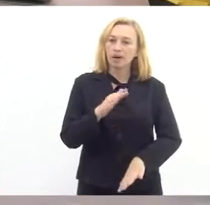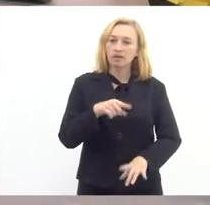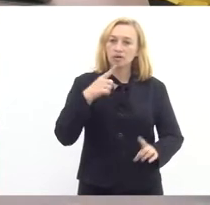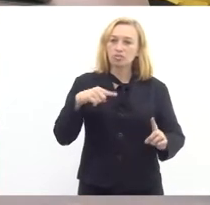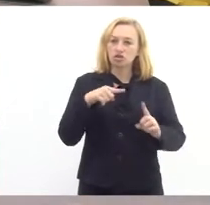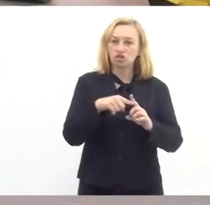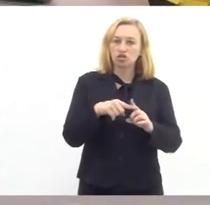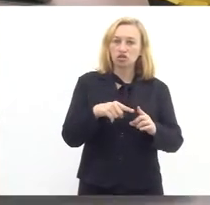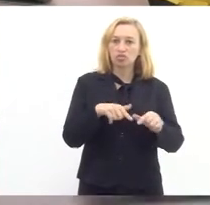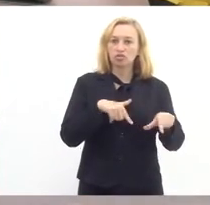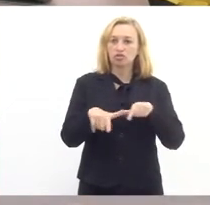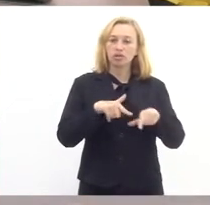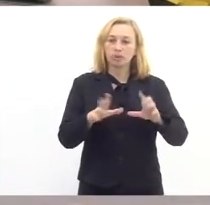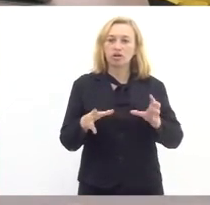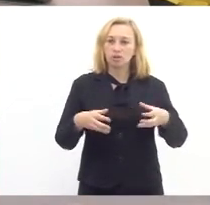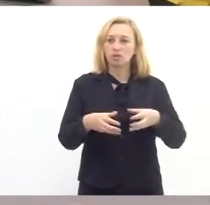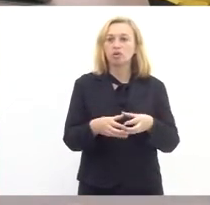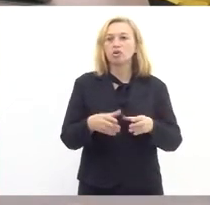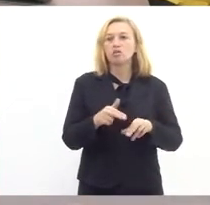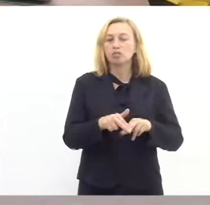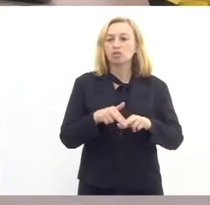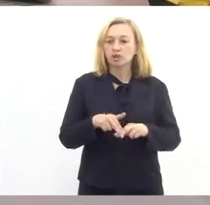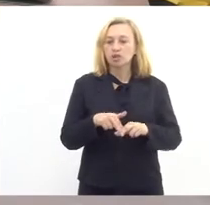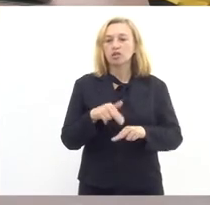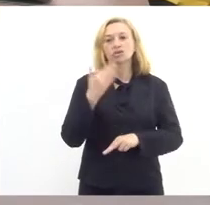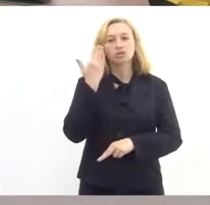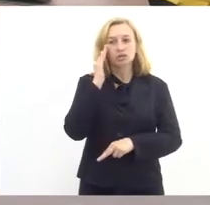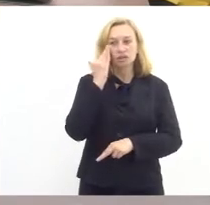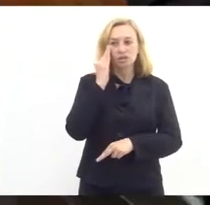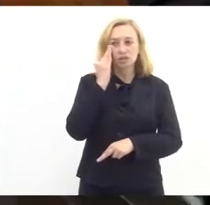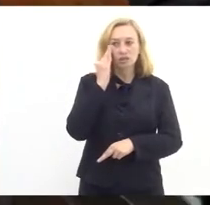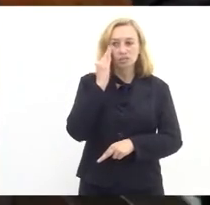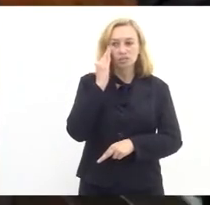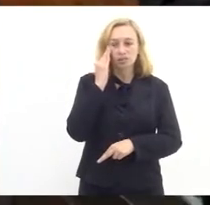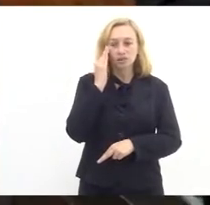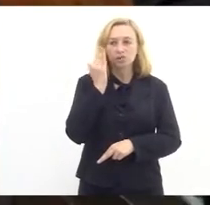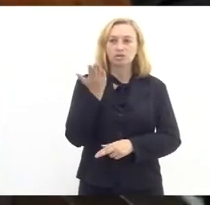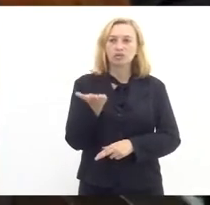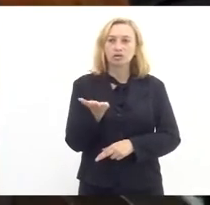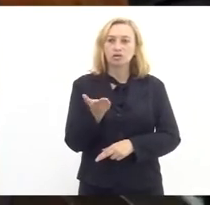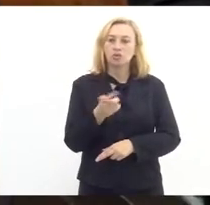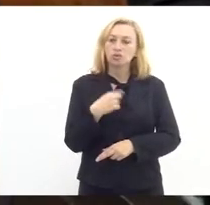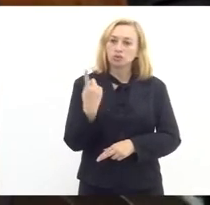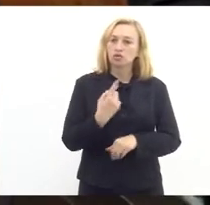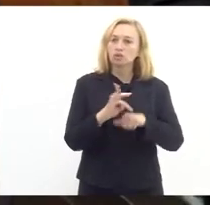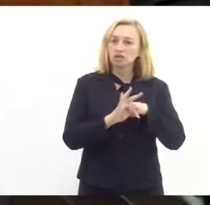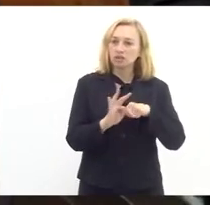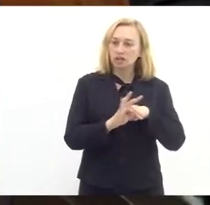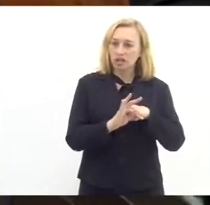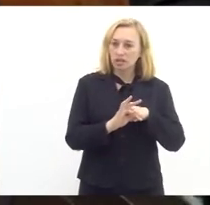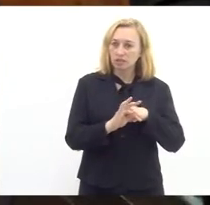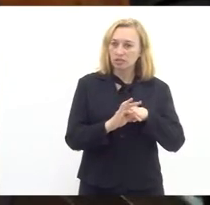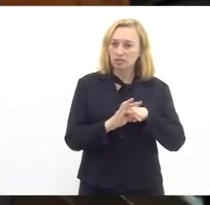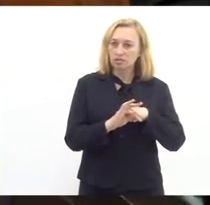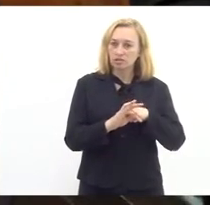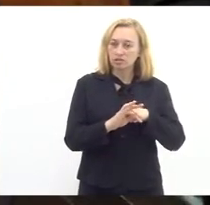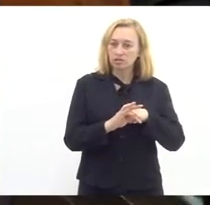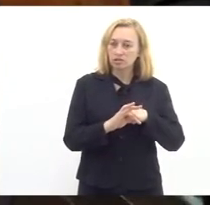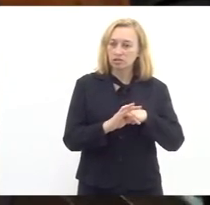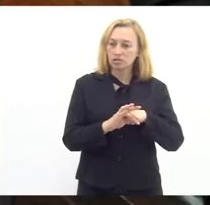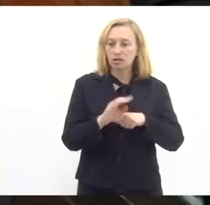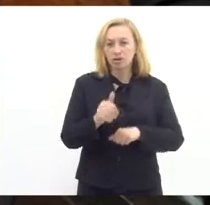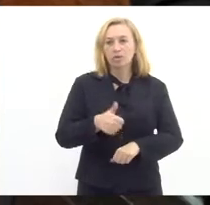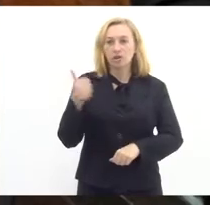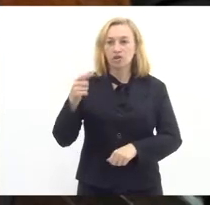trabalhos da comissão. E, dessa forma, nós entendemos que os nossos técnicos poderiam colaborar de forma mais